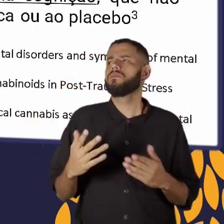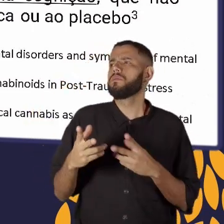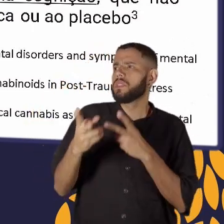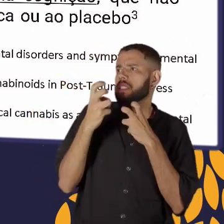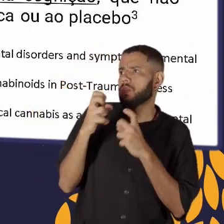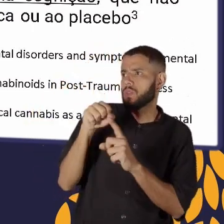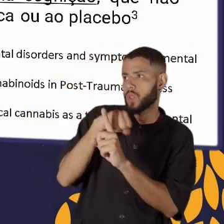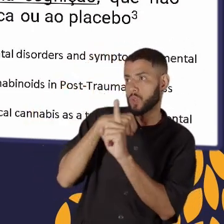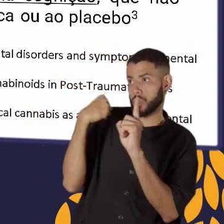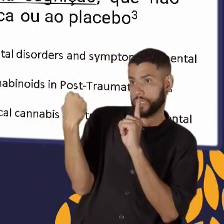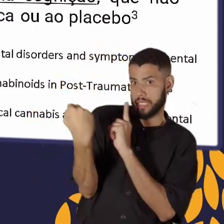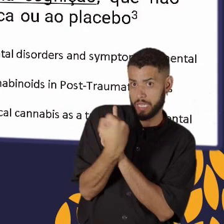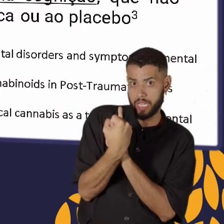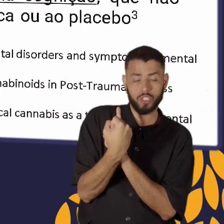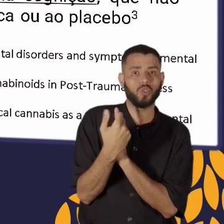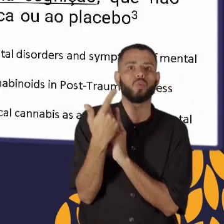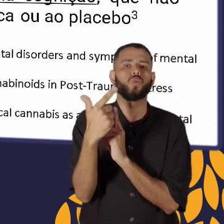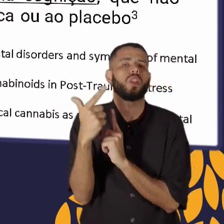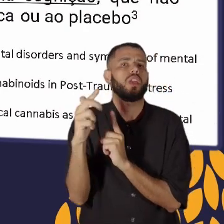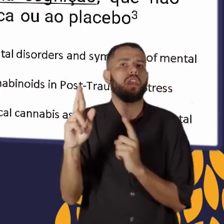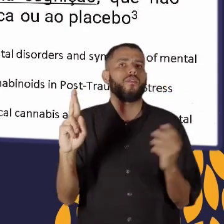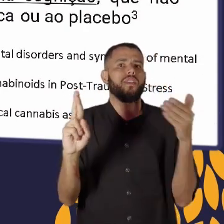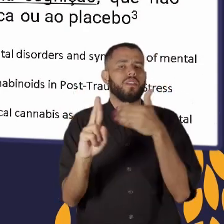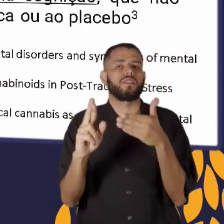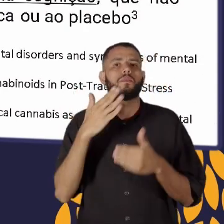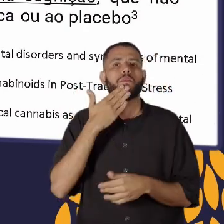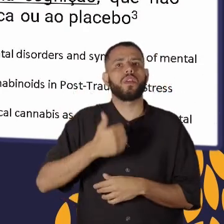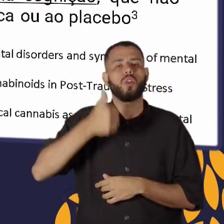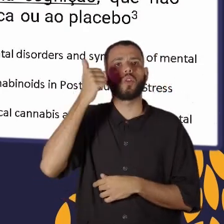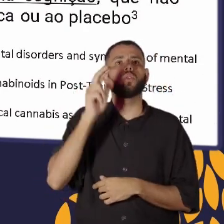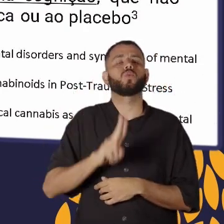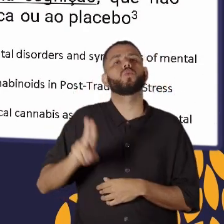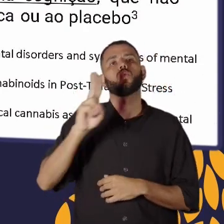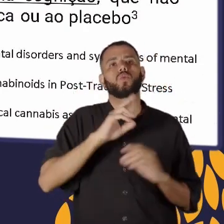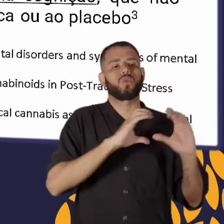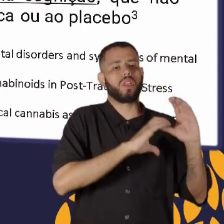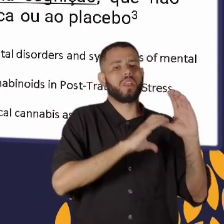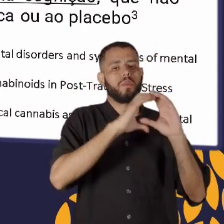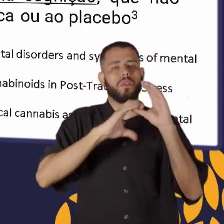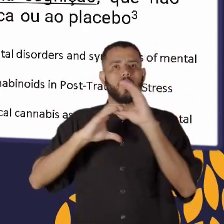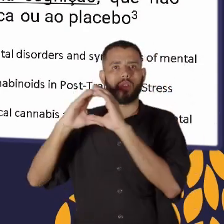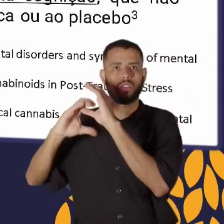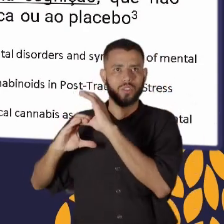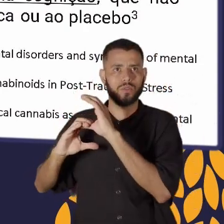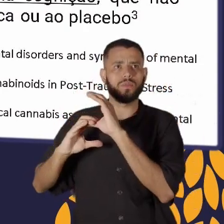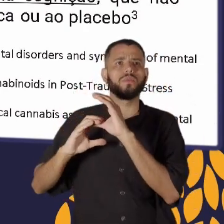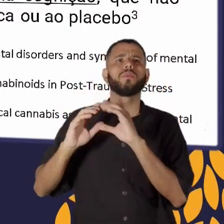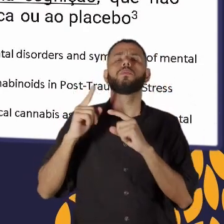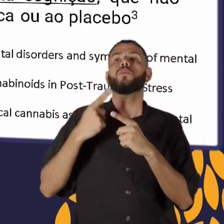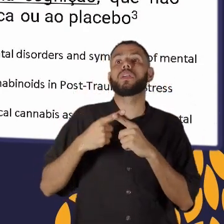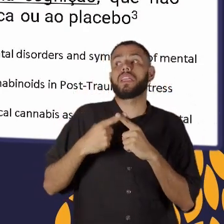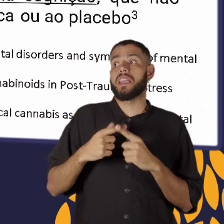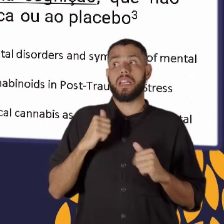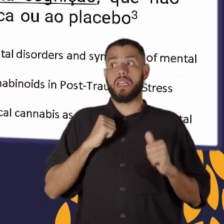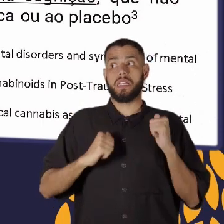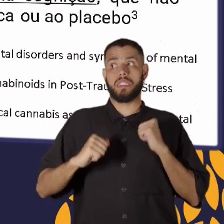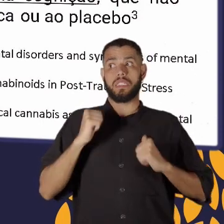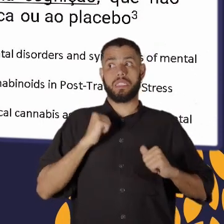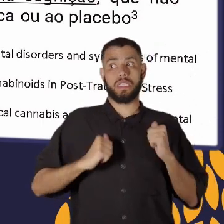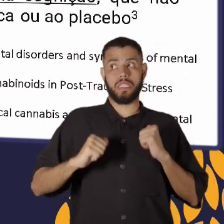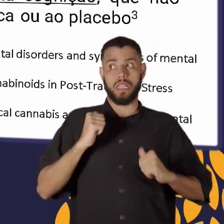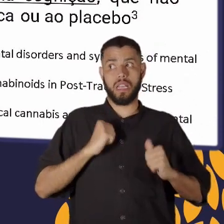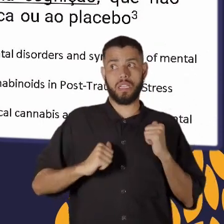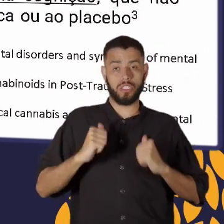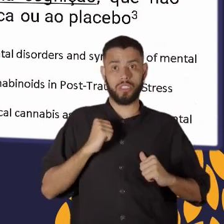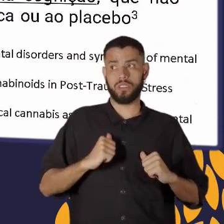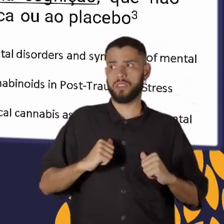tanta evidência que sugere a melhora com o uso de canabinoides, justamente porque a ansiedade ali, porque a gente